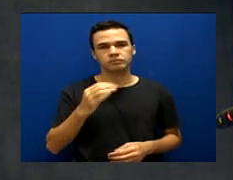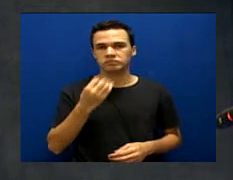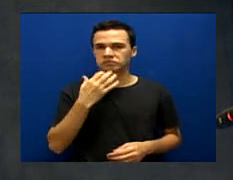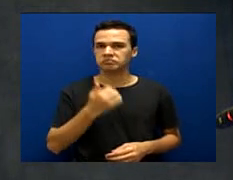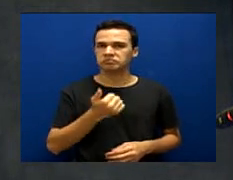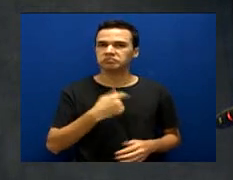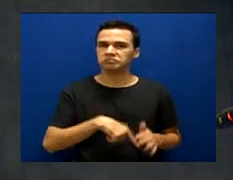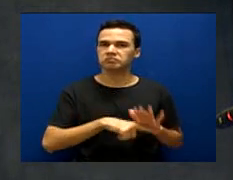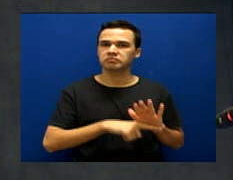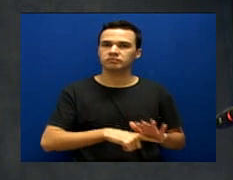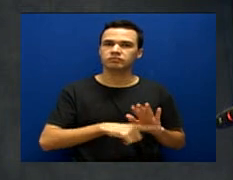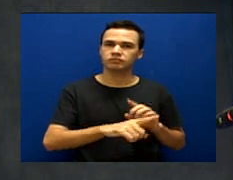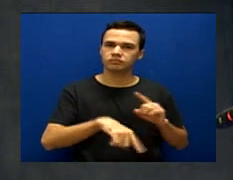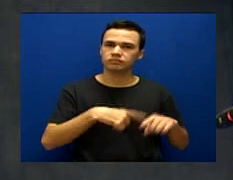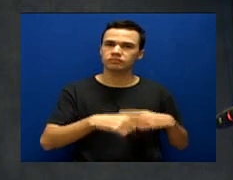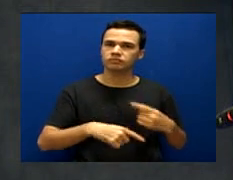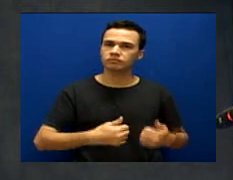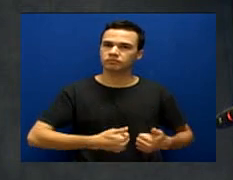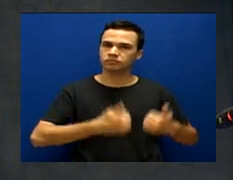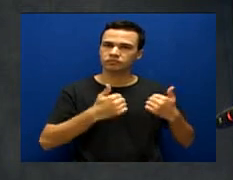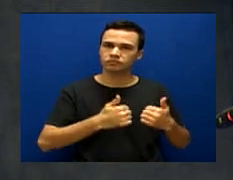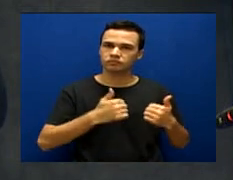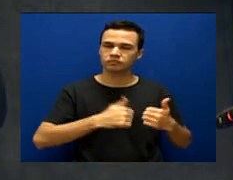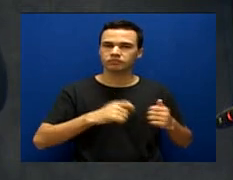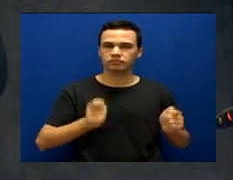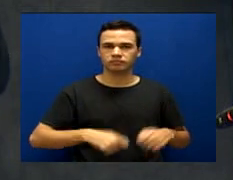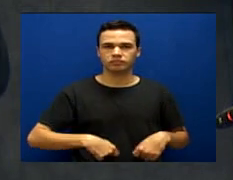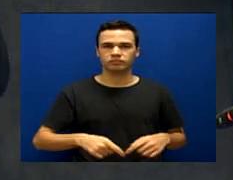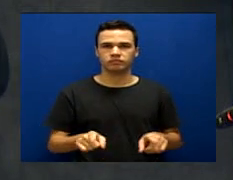que devem fazer parte, inclusive,